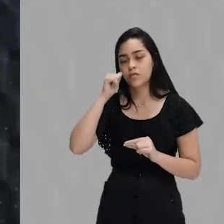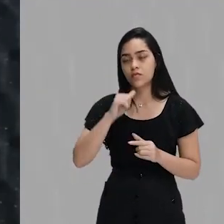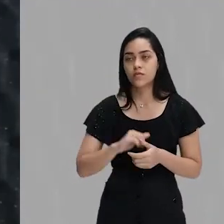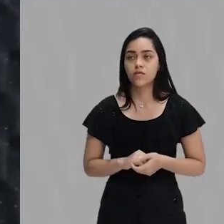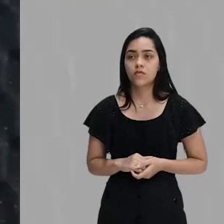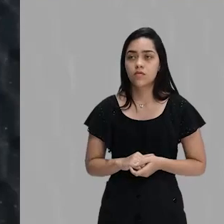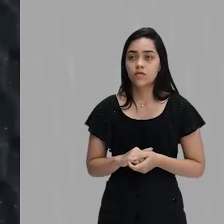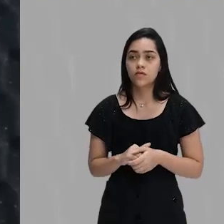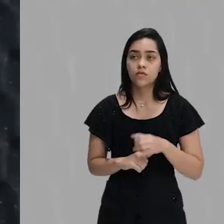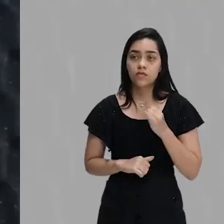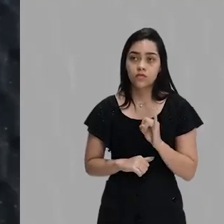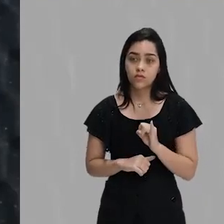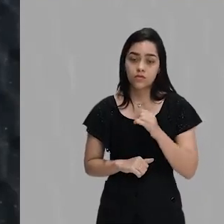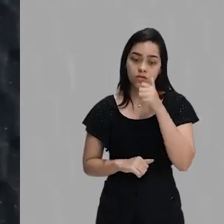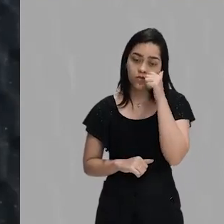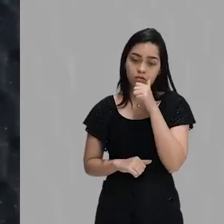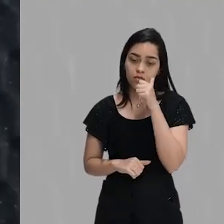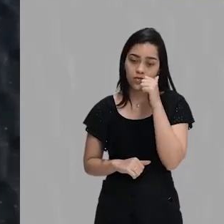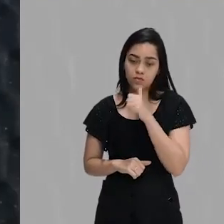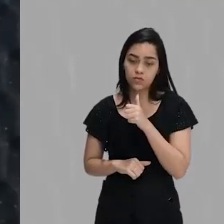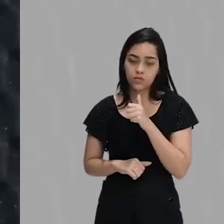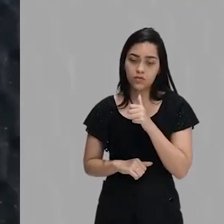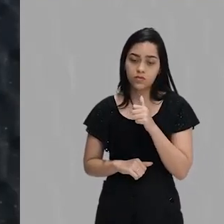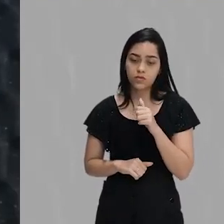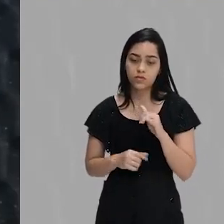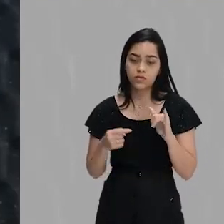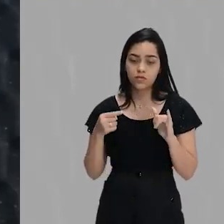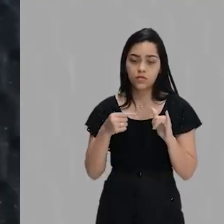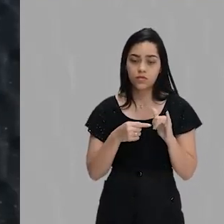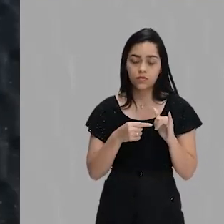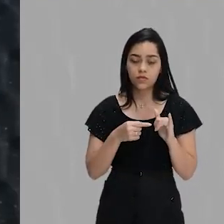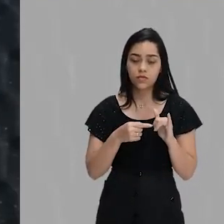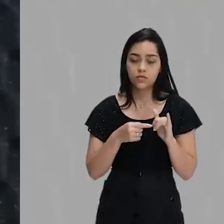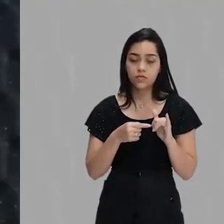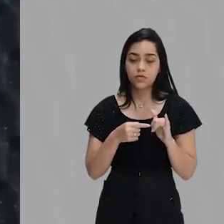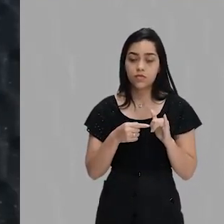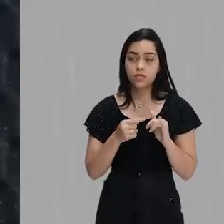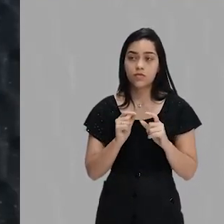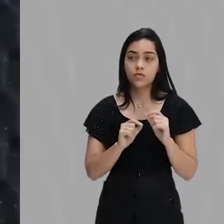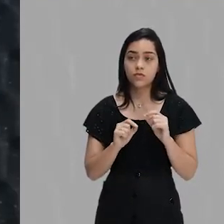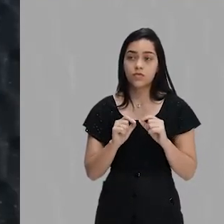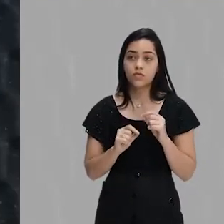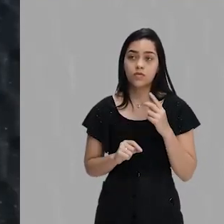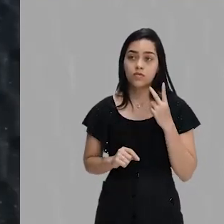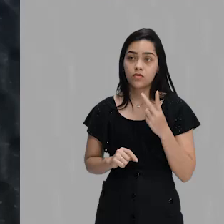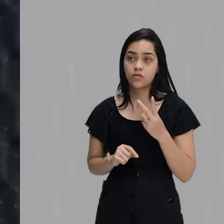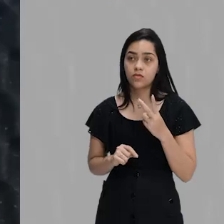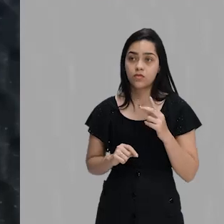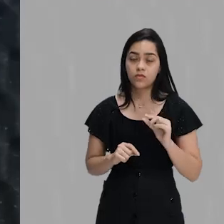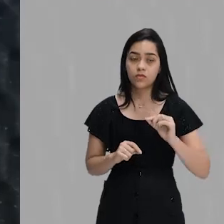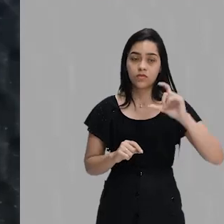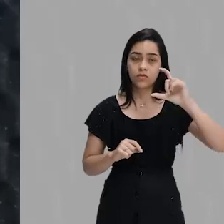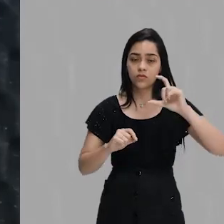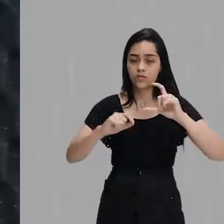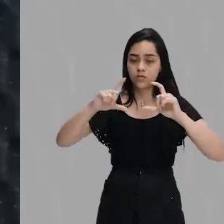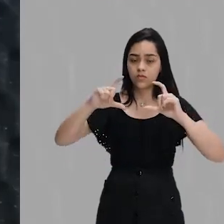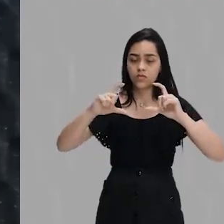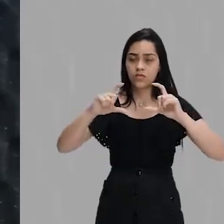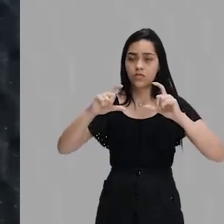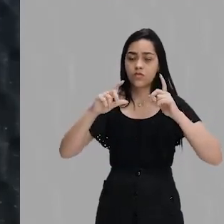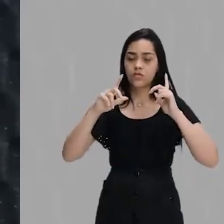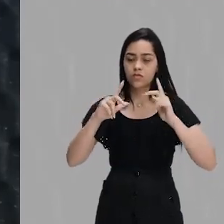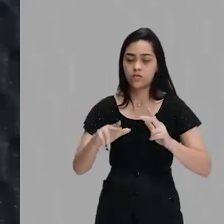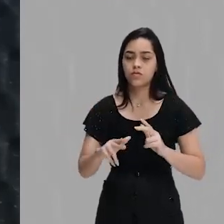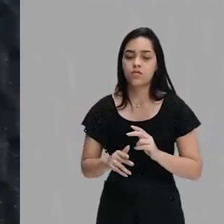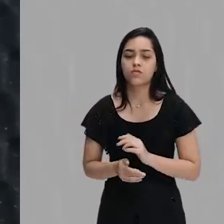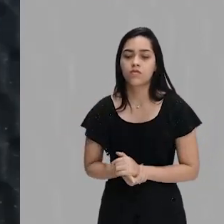Se o indivíduo for do sexo feminino, o último par vai ser 2 cromossomos com o mesmo tamanho. Aí são